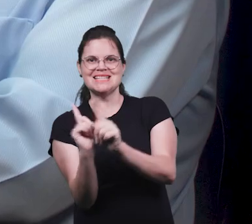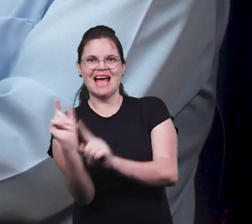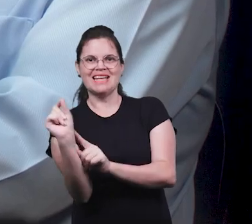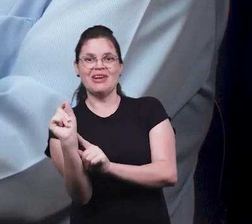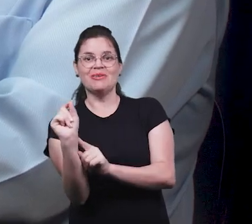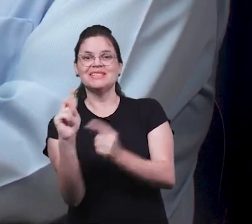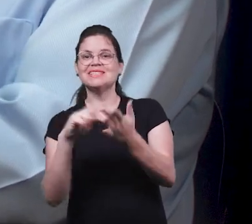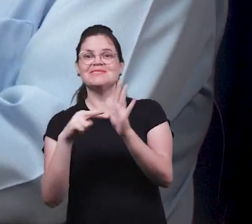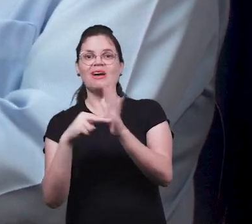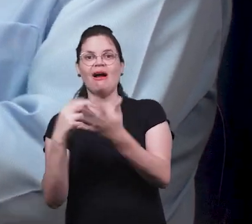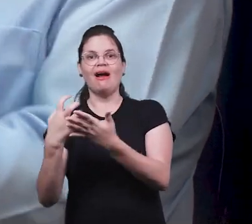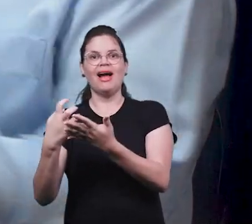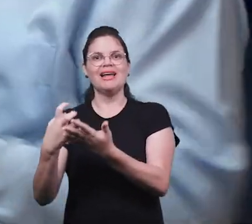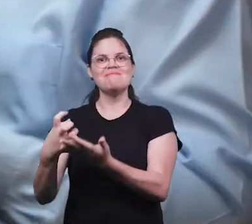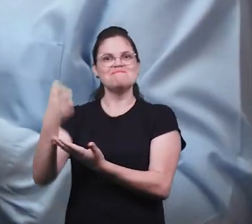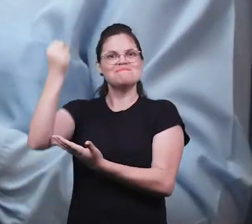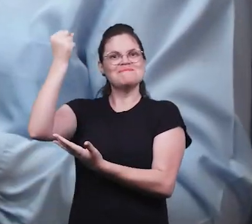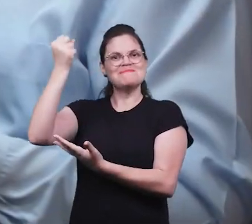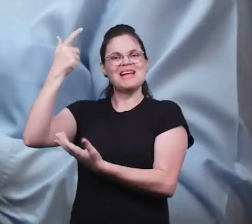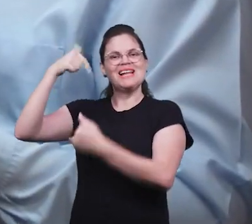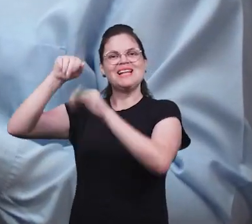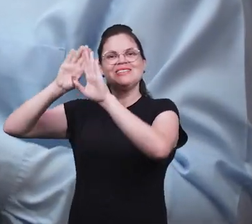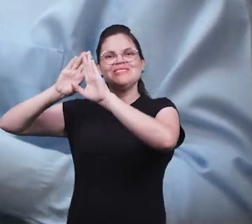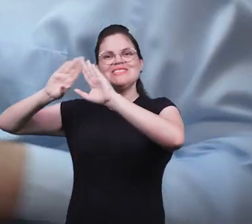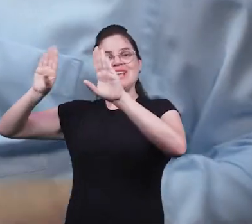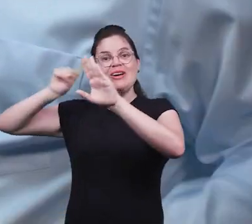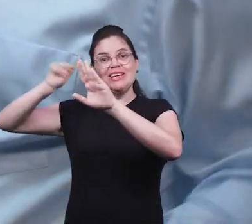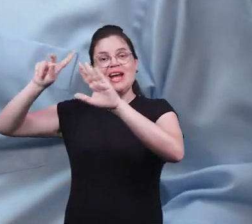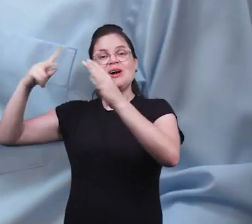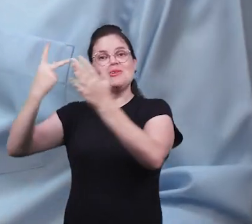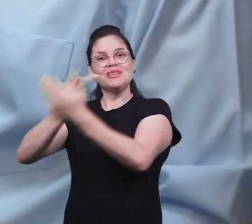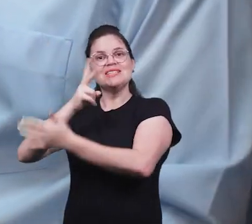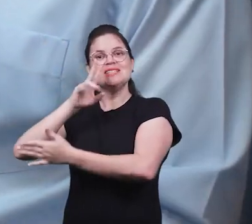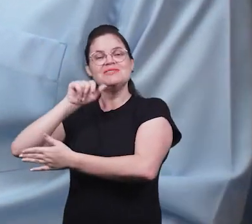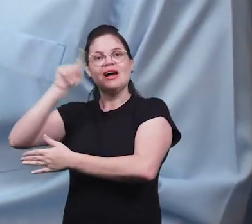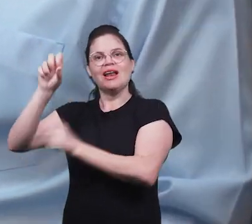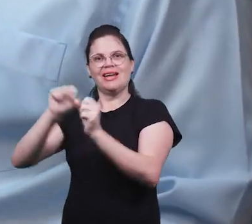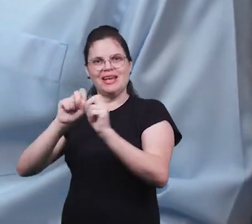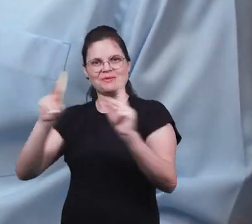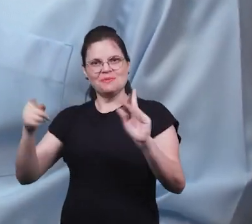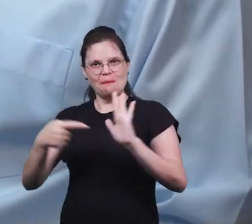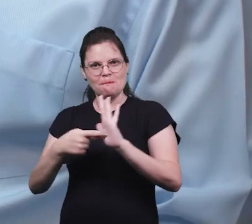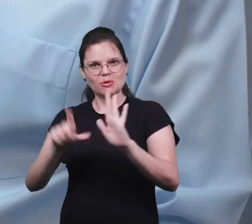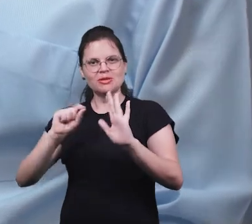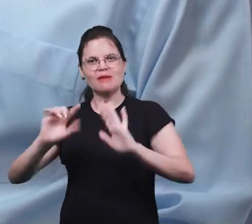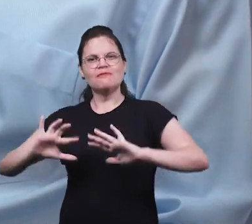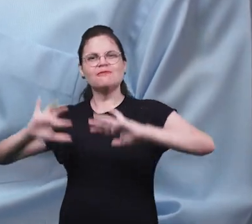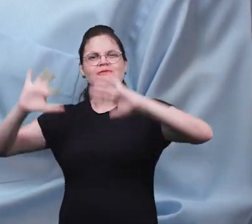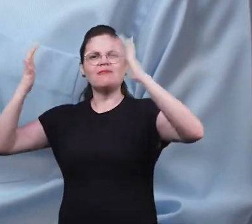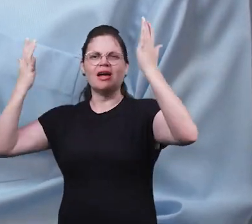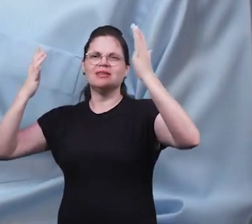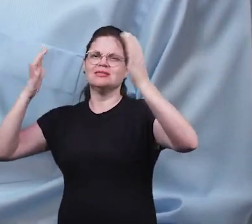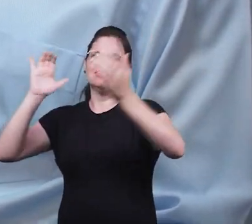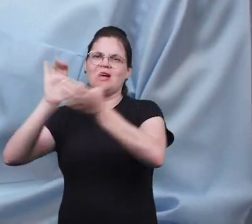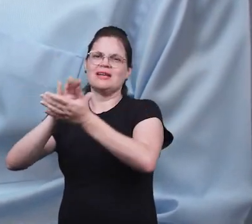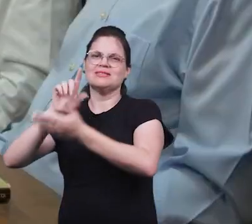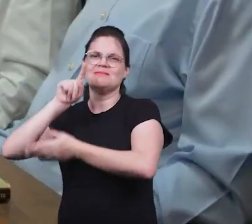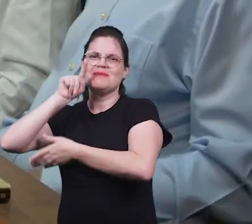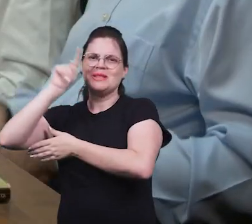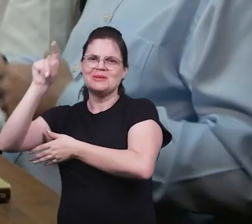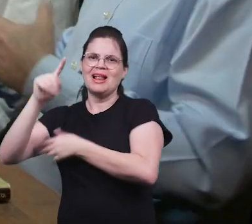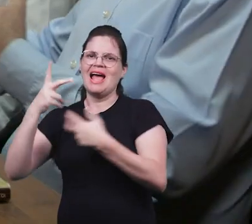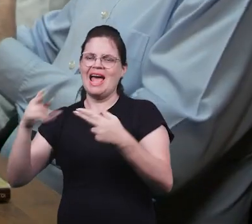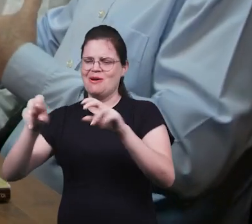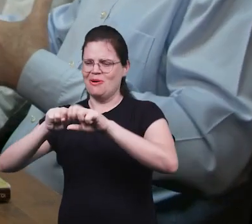acontecer é esse culto glorioso, essa festa que Apocalipse fala, das bodas do Cordeiro. Quando